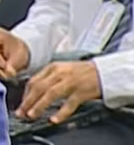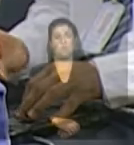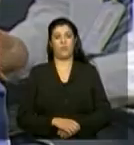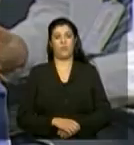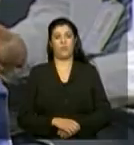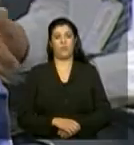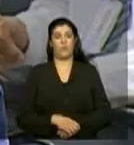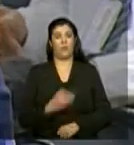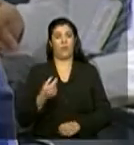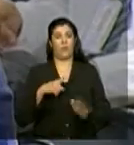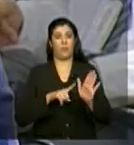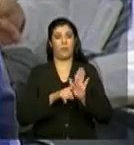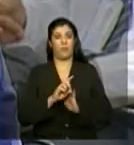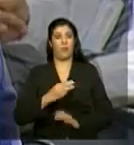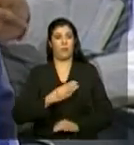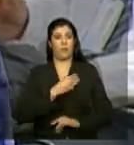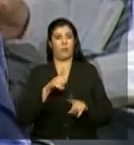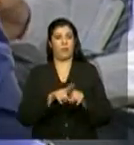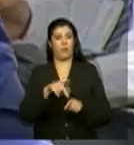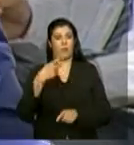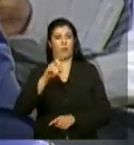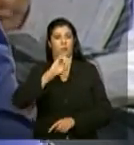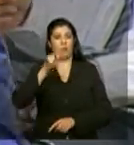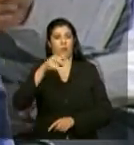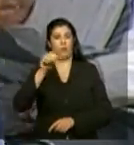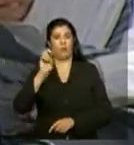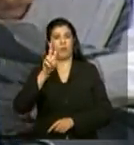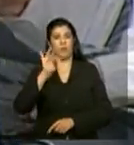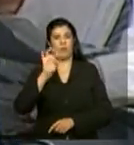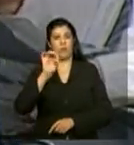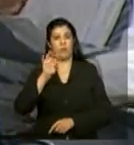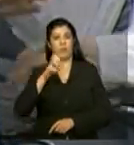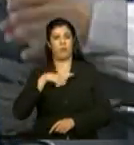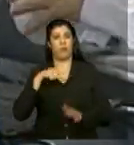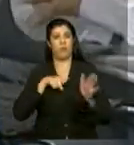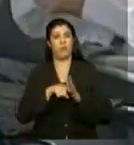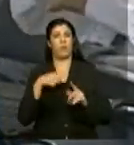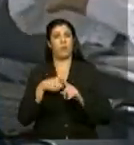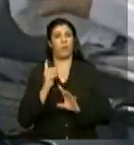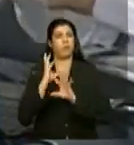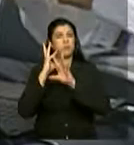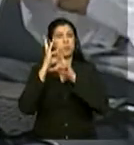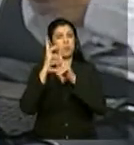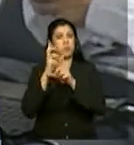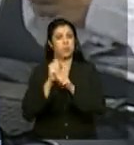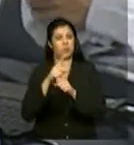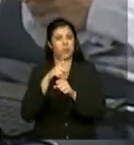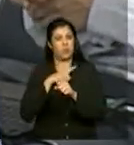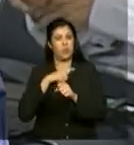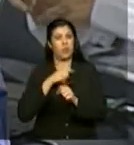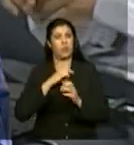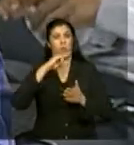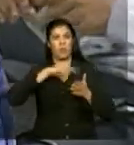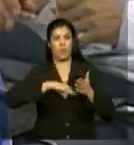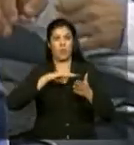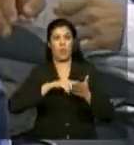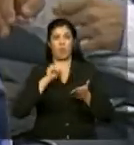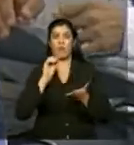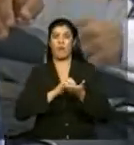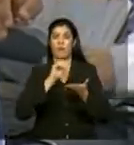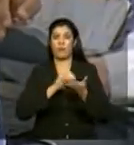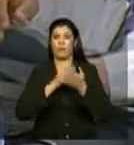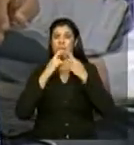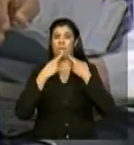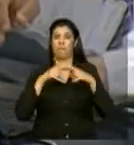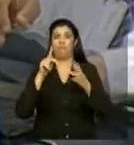se não me engano o fato é ele é inconclusivo por todas as razões que foram expostas aqui é um laudo inconclusivo sobre a